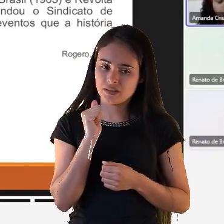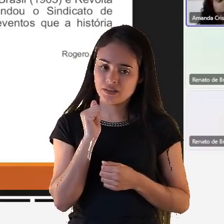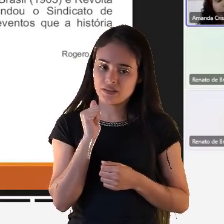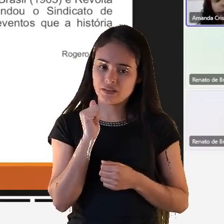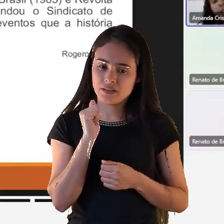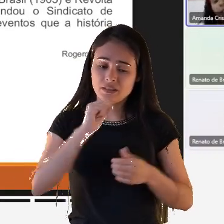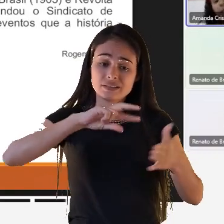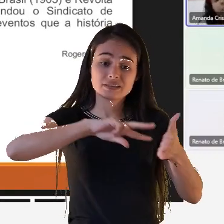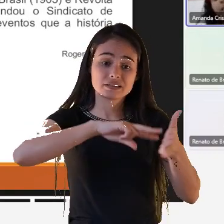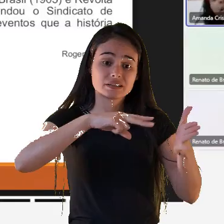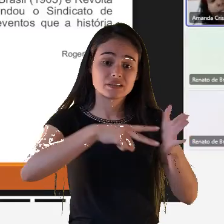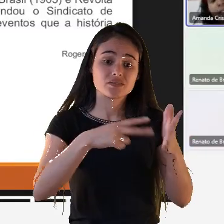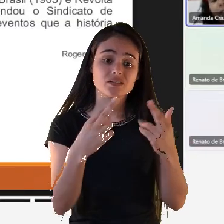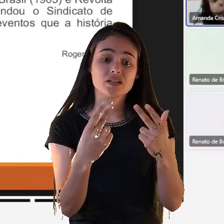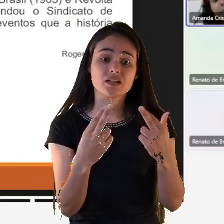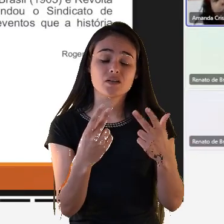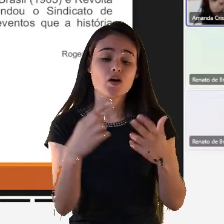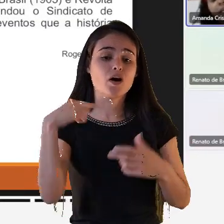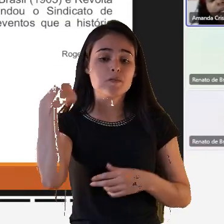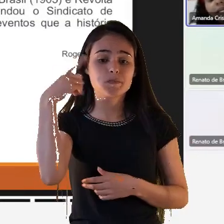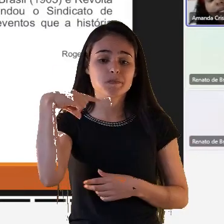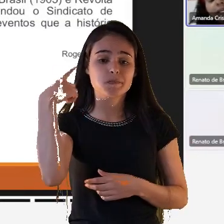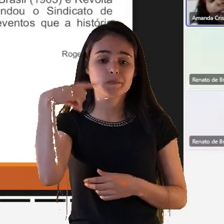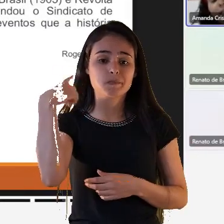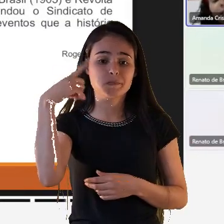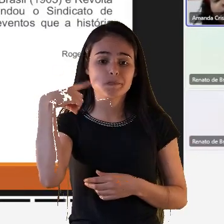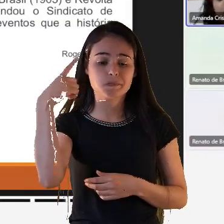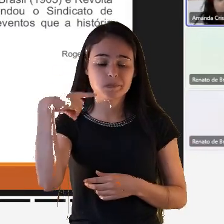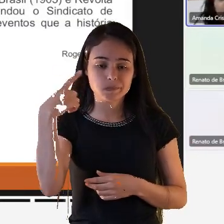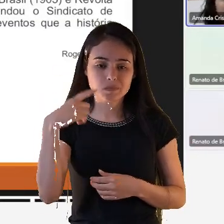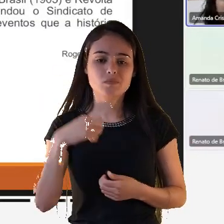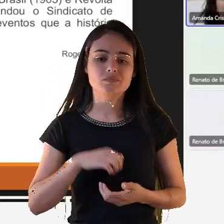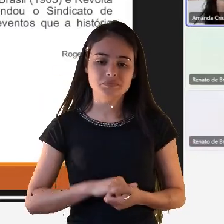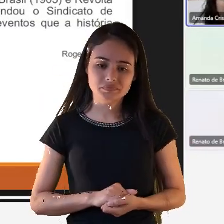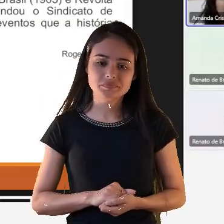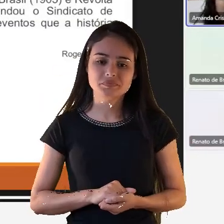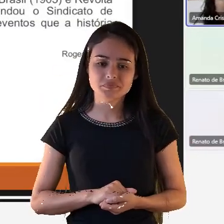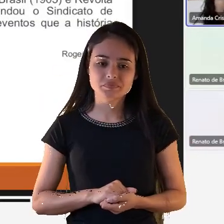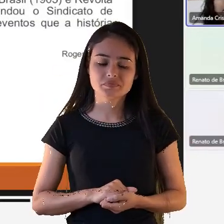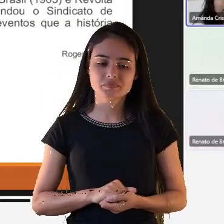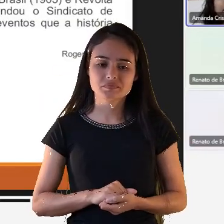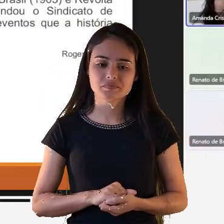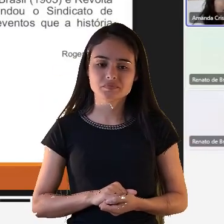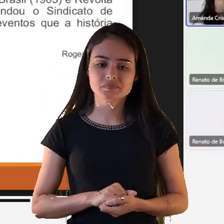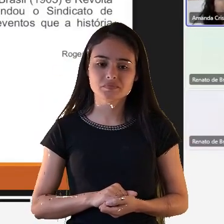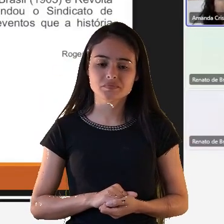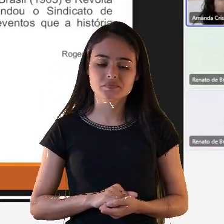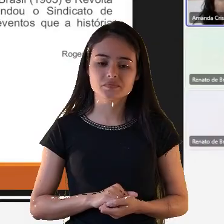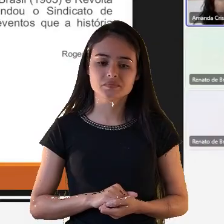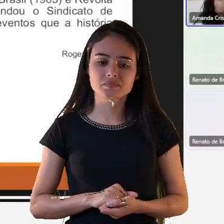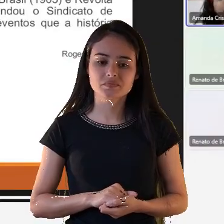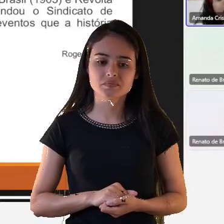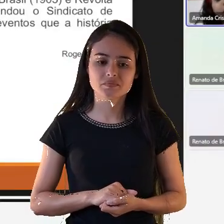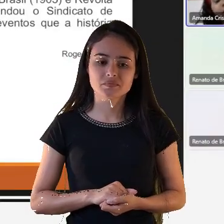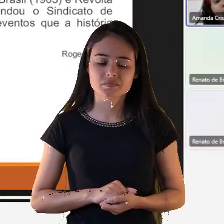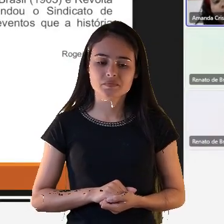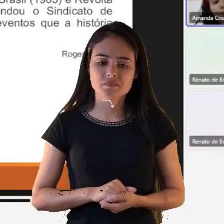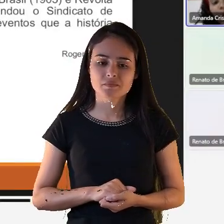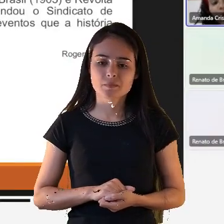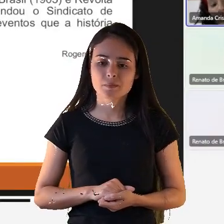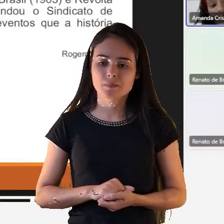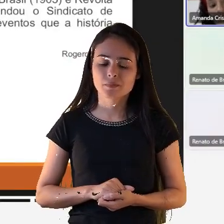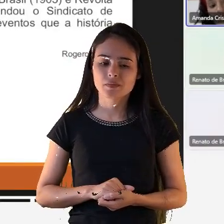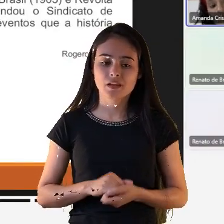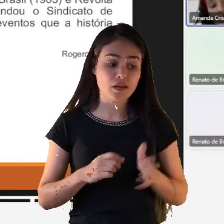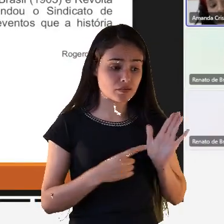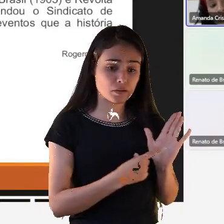a primeira advogada negra do país, né? E também, eu coloco ela aqui não